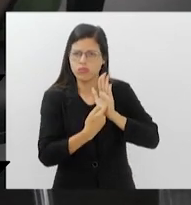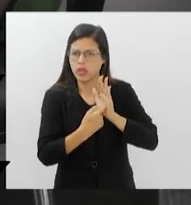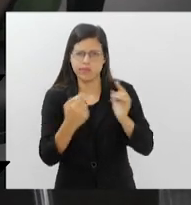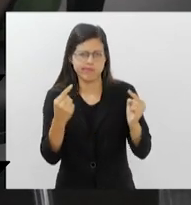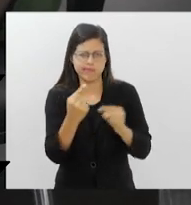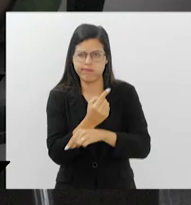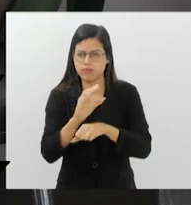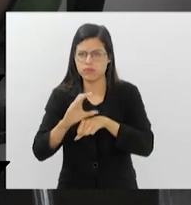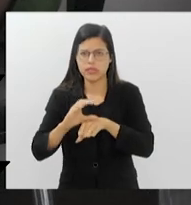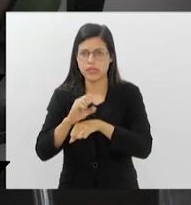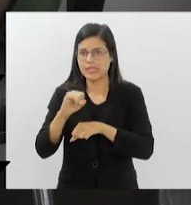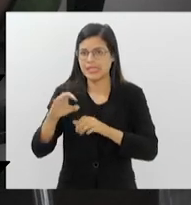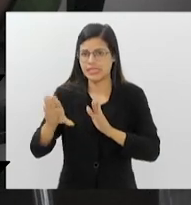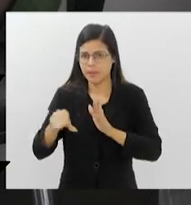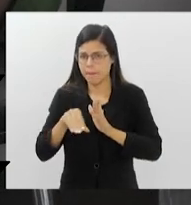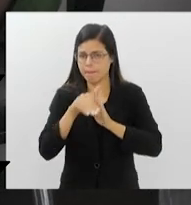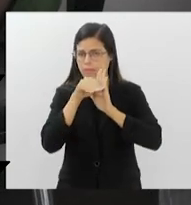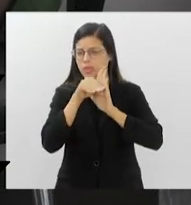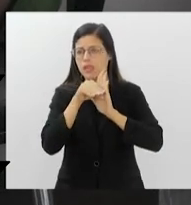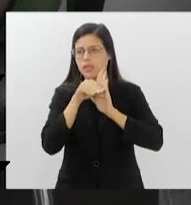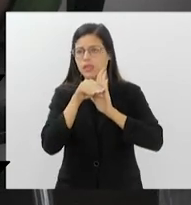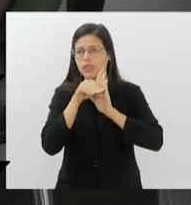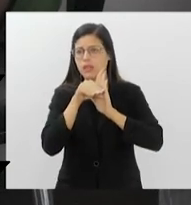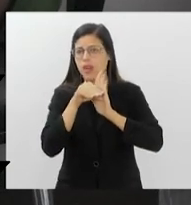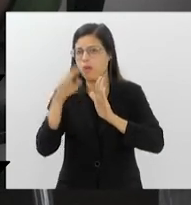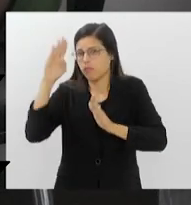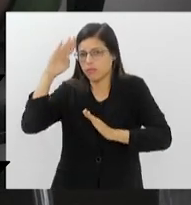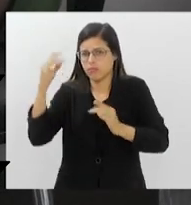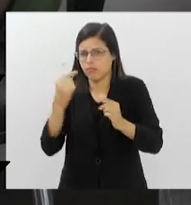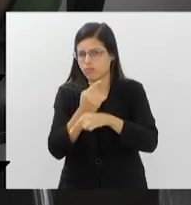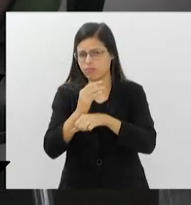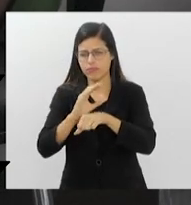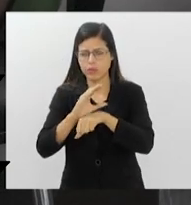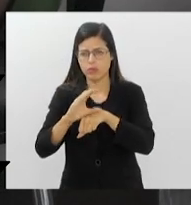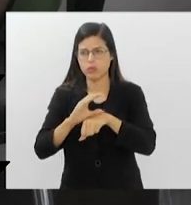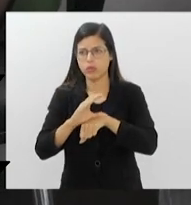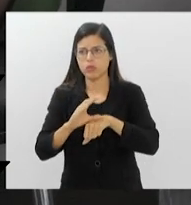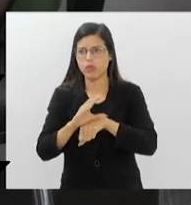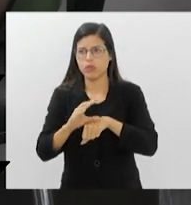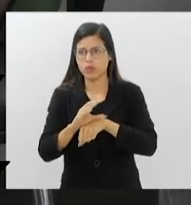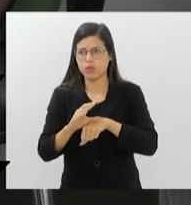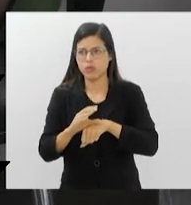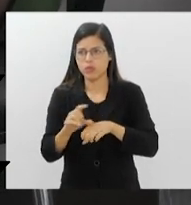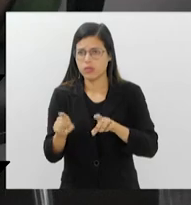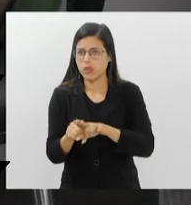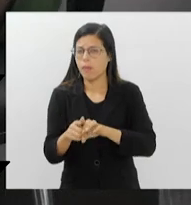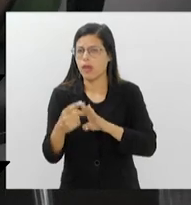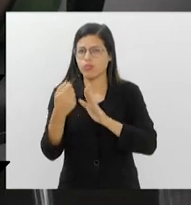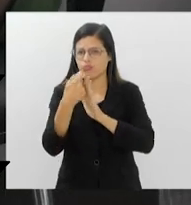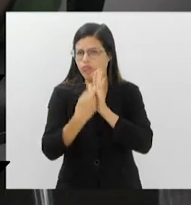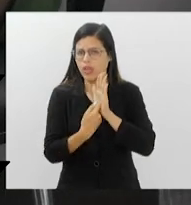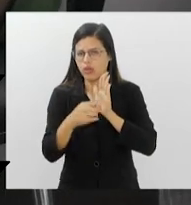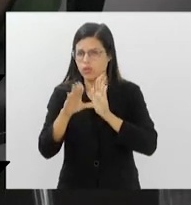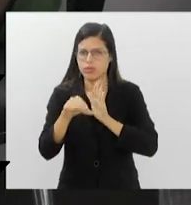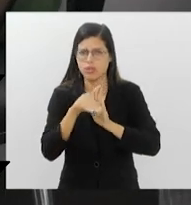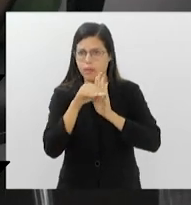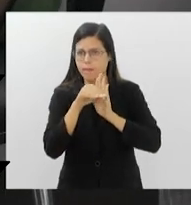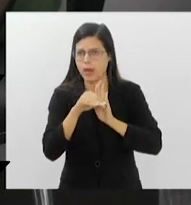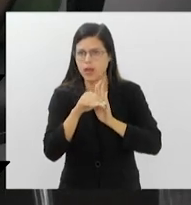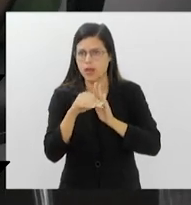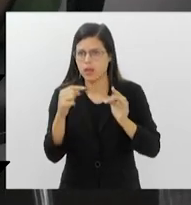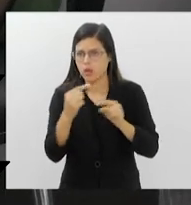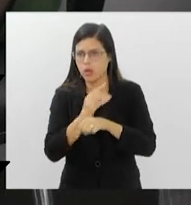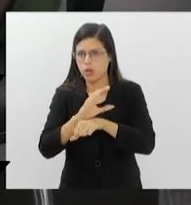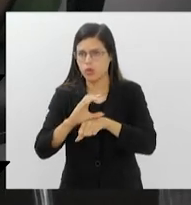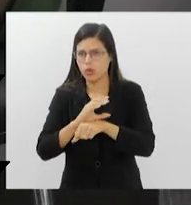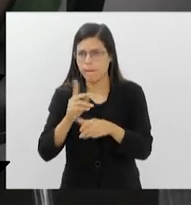foi emendado se o principal é constitucional né É também constitucional acessório pela inconstitucionalidade pura Essa é a